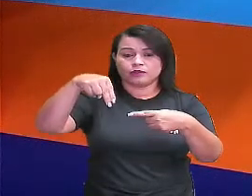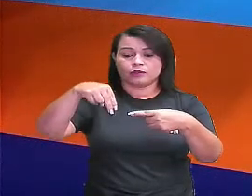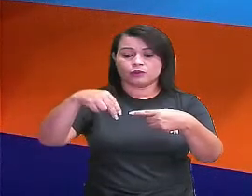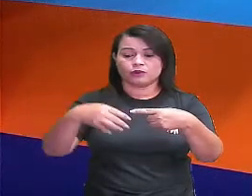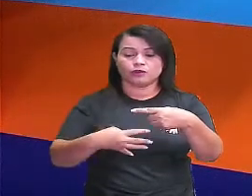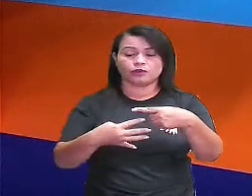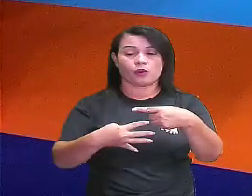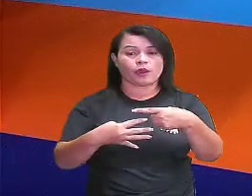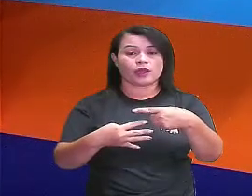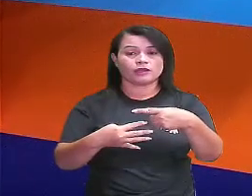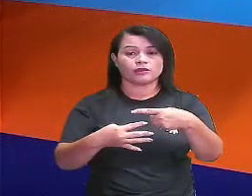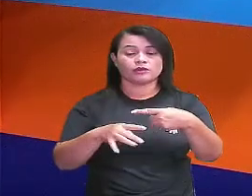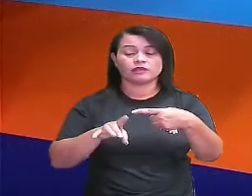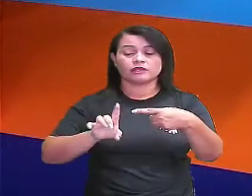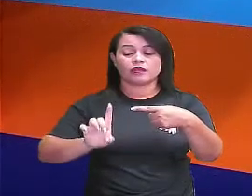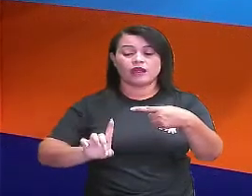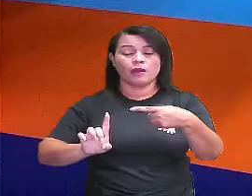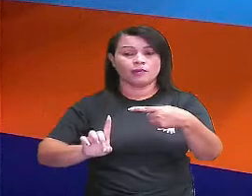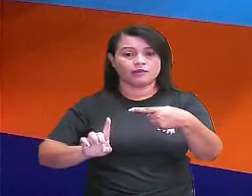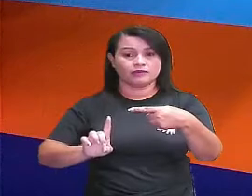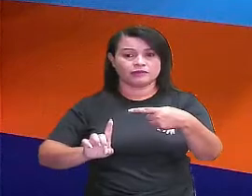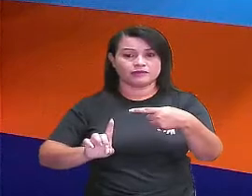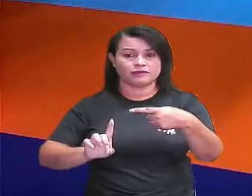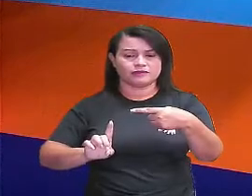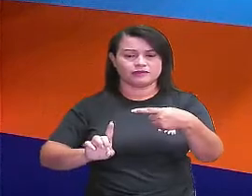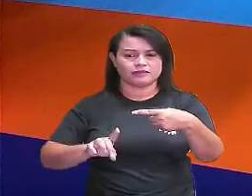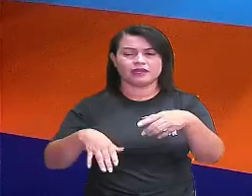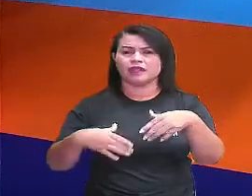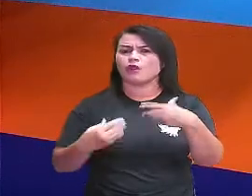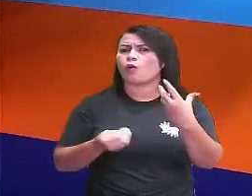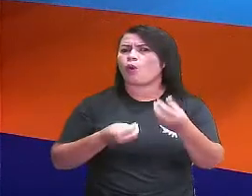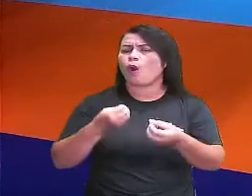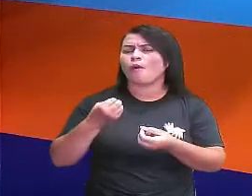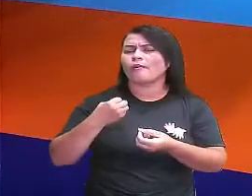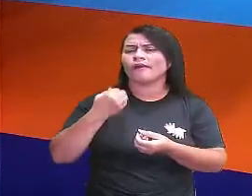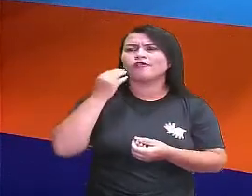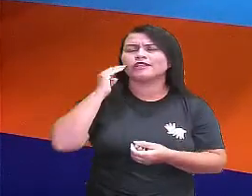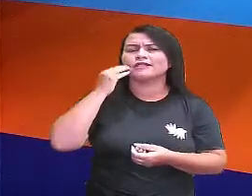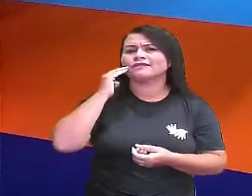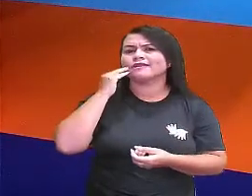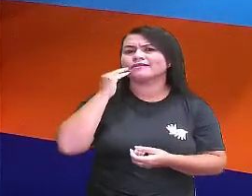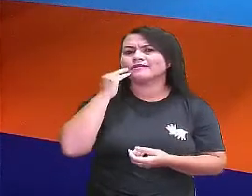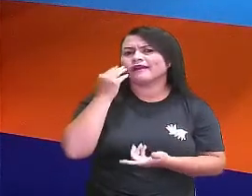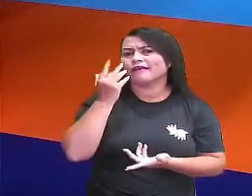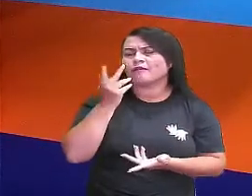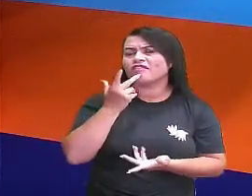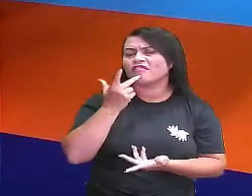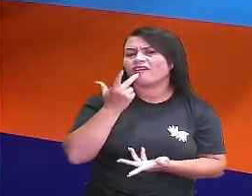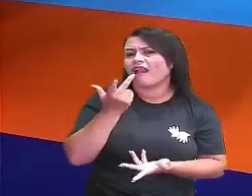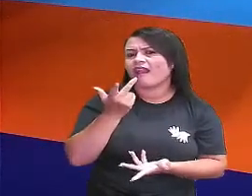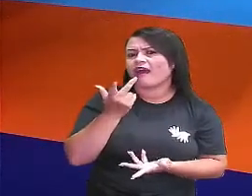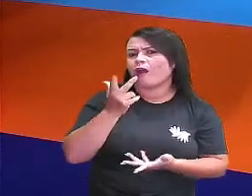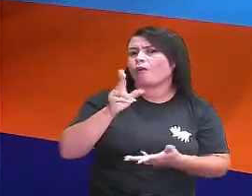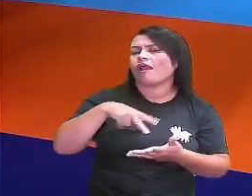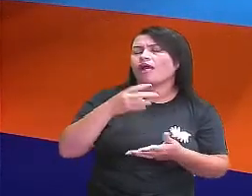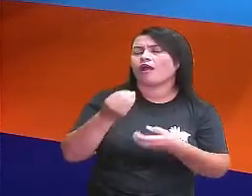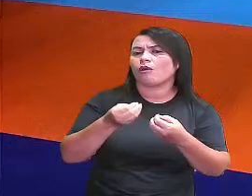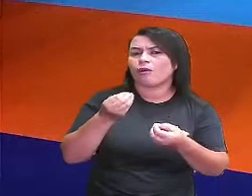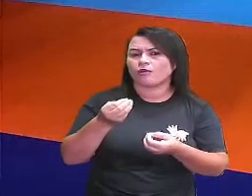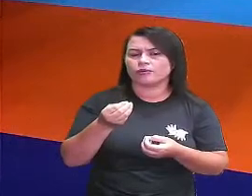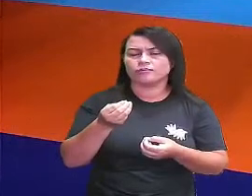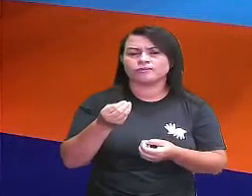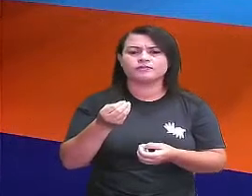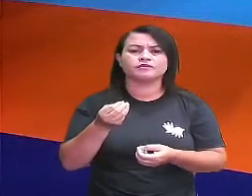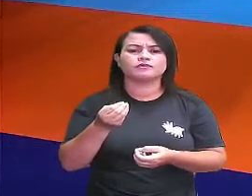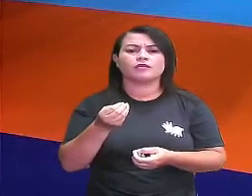de baixo de denominador. E aí, como é que eu leio essa fração? Eu chamo essa fração, eu leio ela